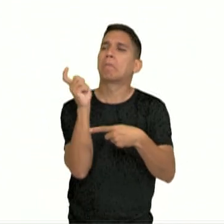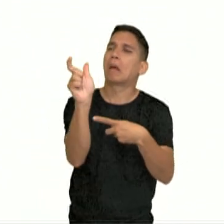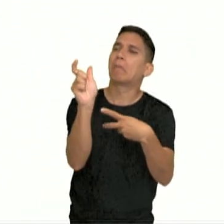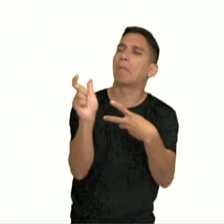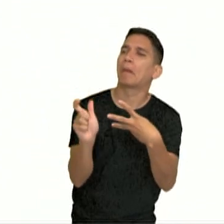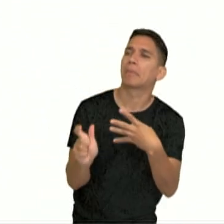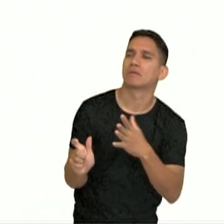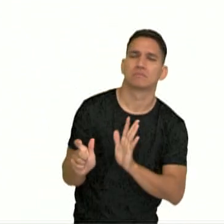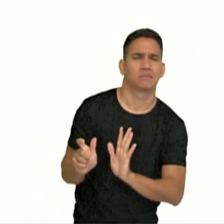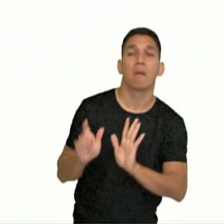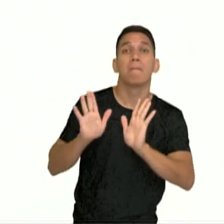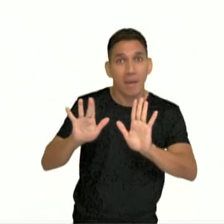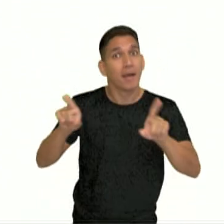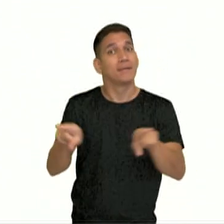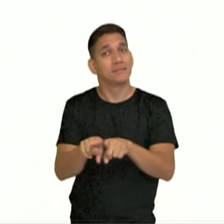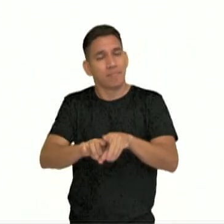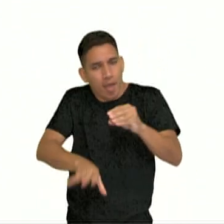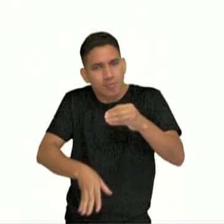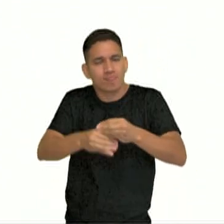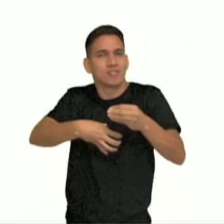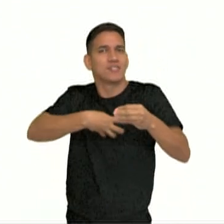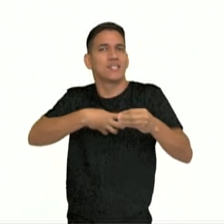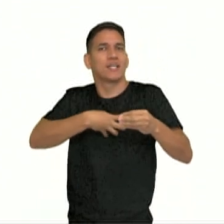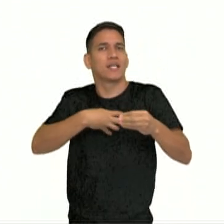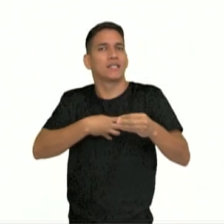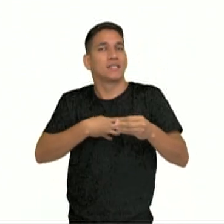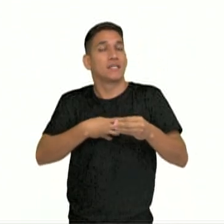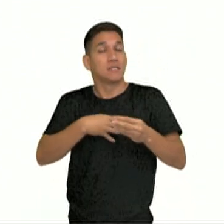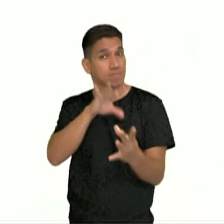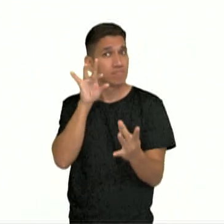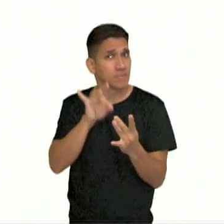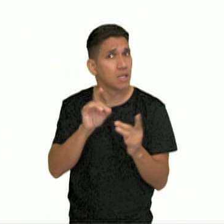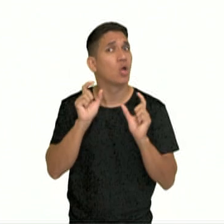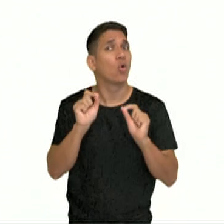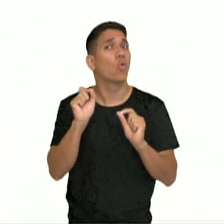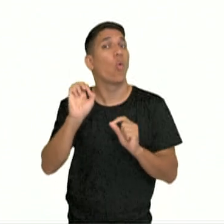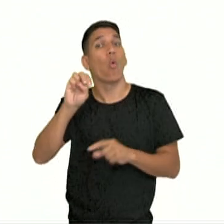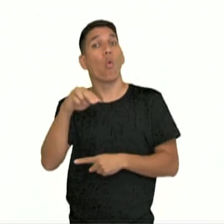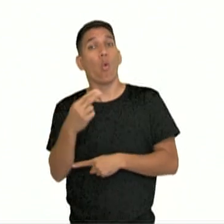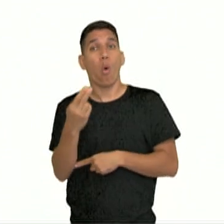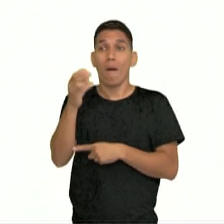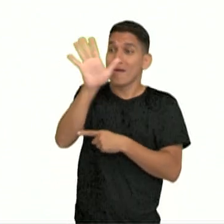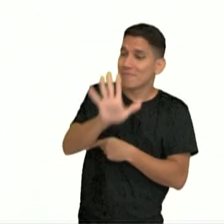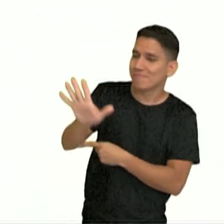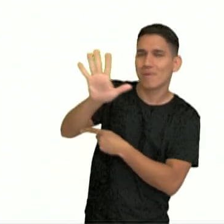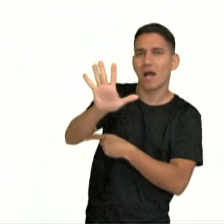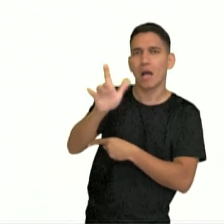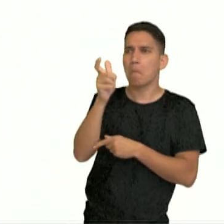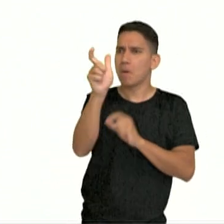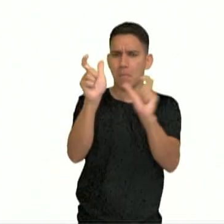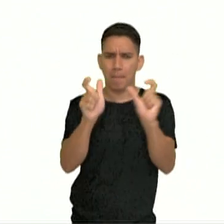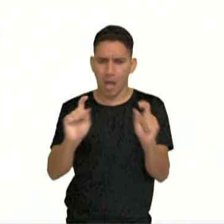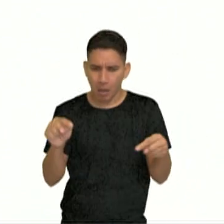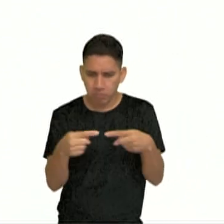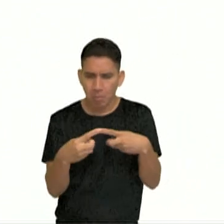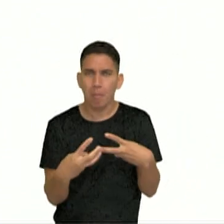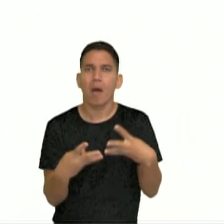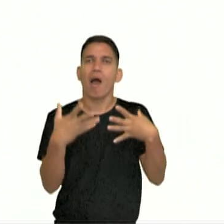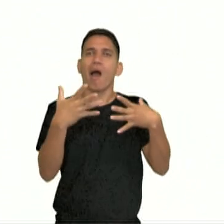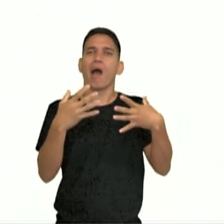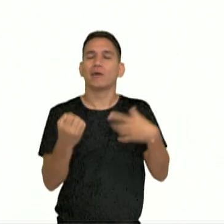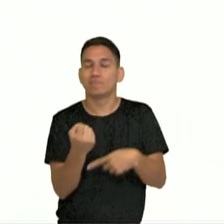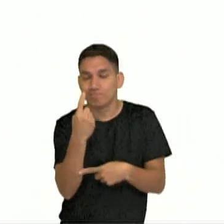através de palavras, mas também de alguma forma específica ou imagem que as palavras criam. Lembrem-se do poema do